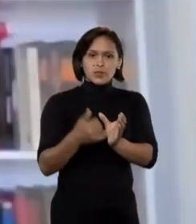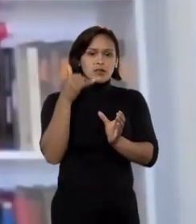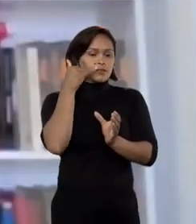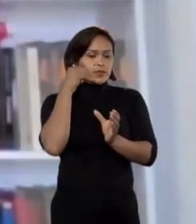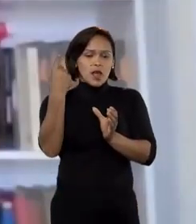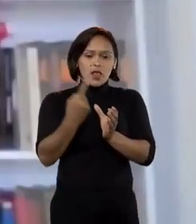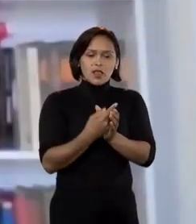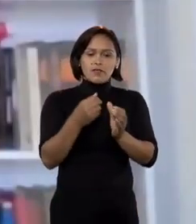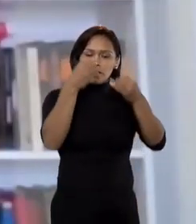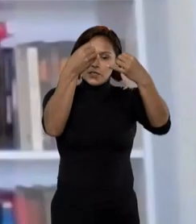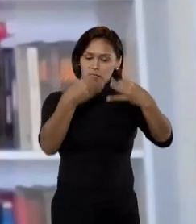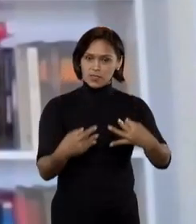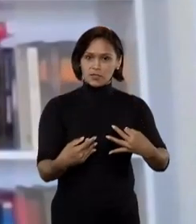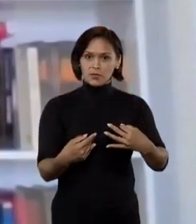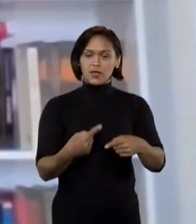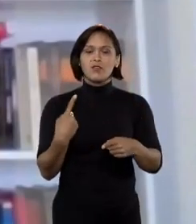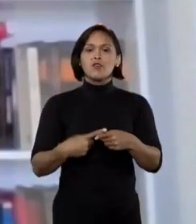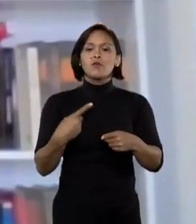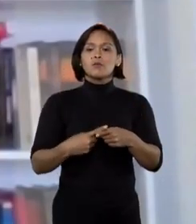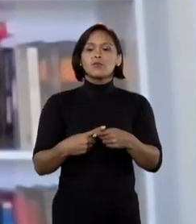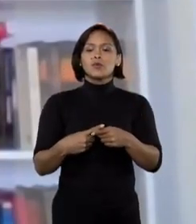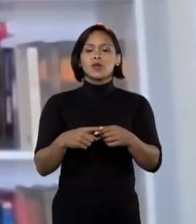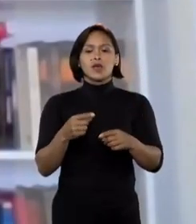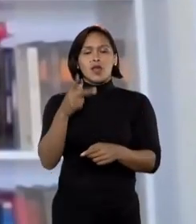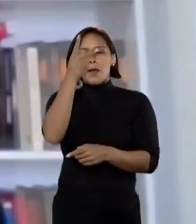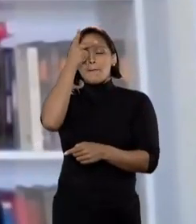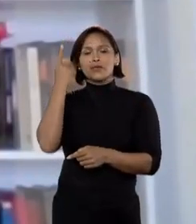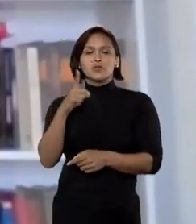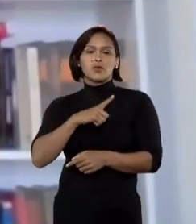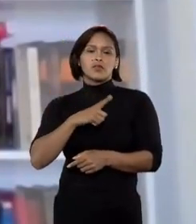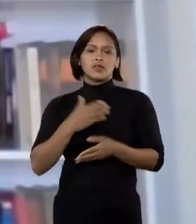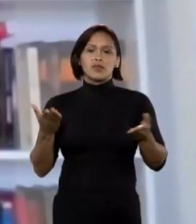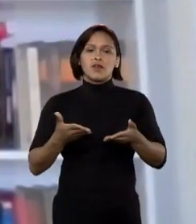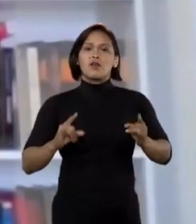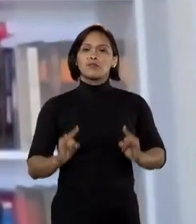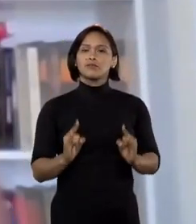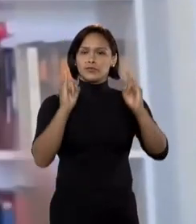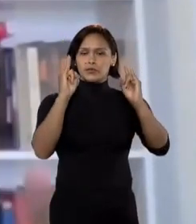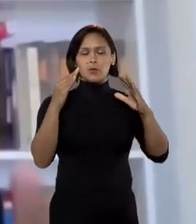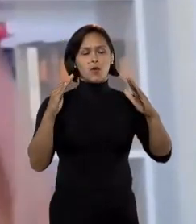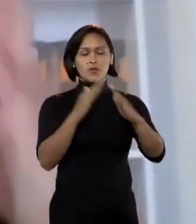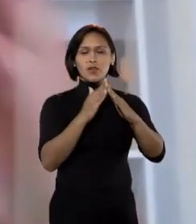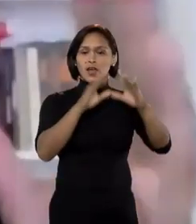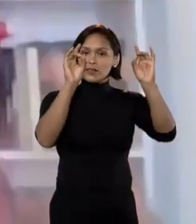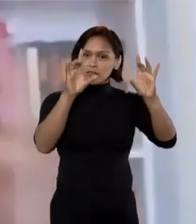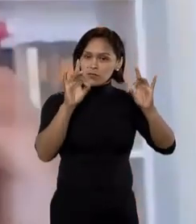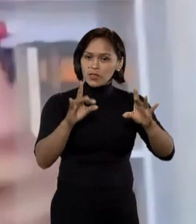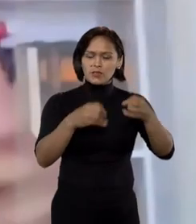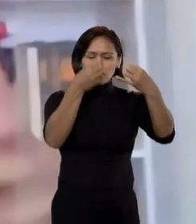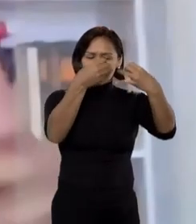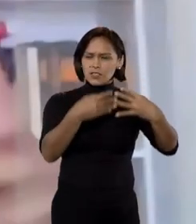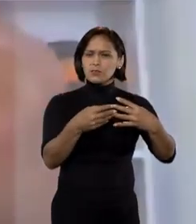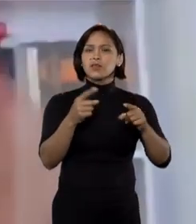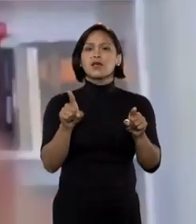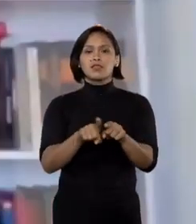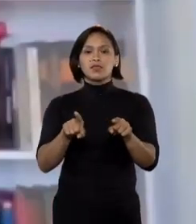serviços citando o fato de um consumidor ter adquirido um imóvel, aquele imóvel específico,